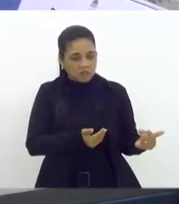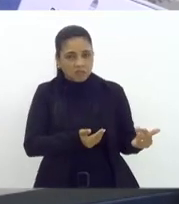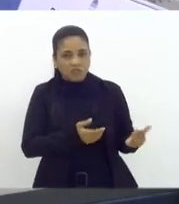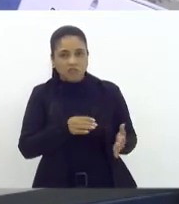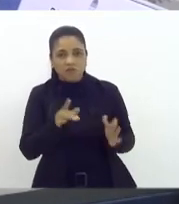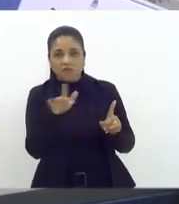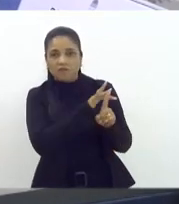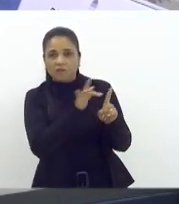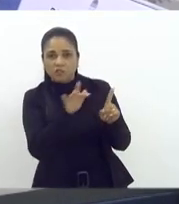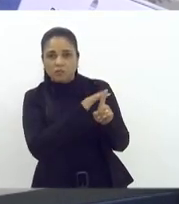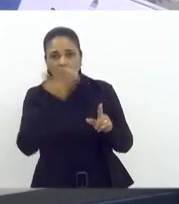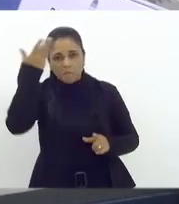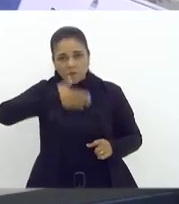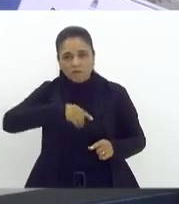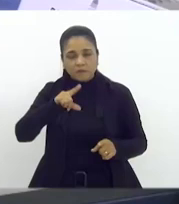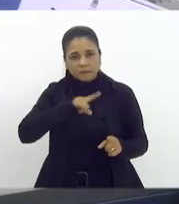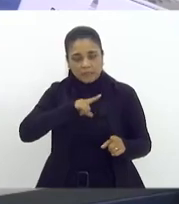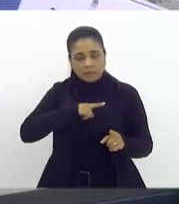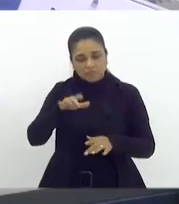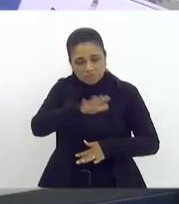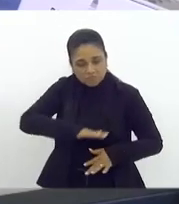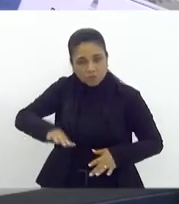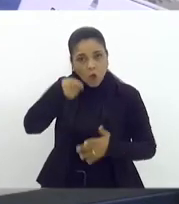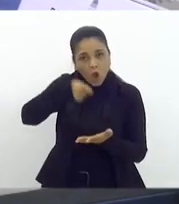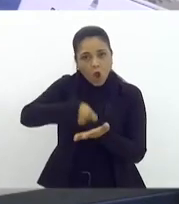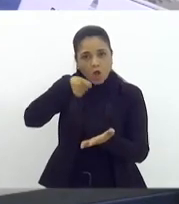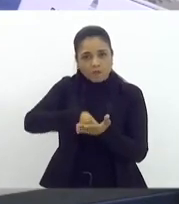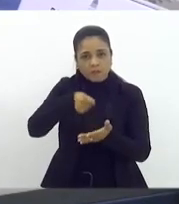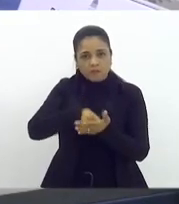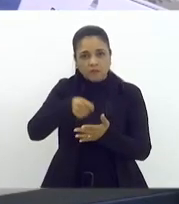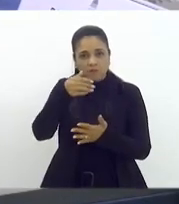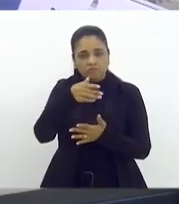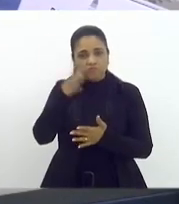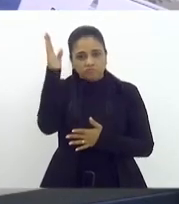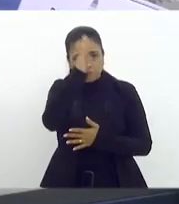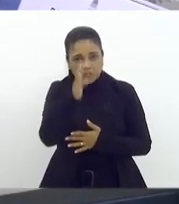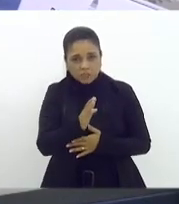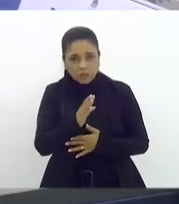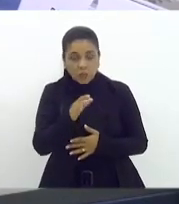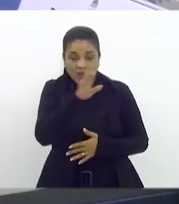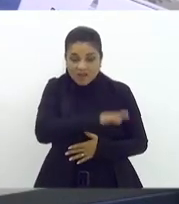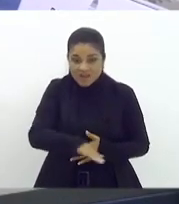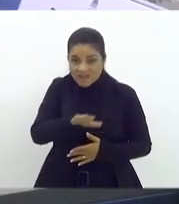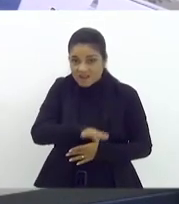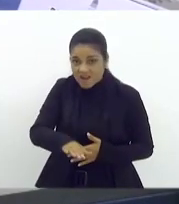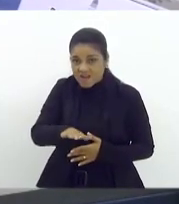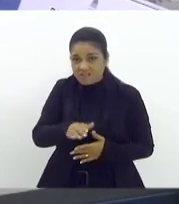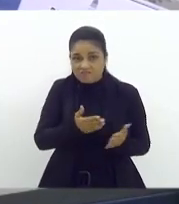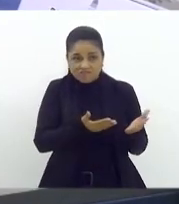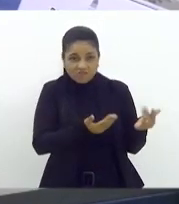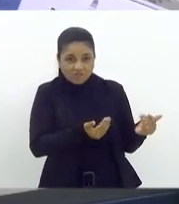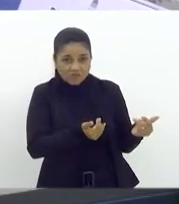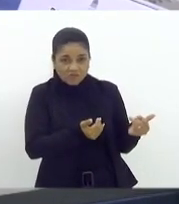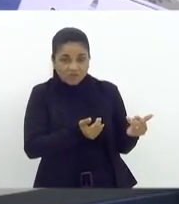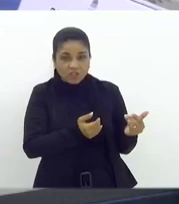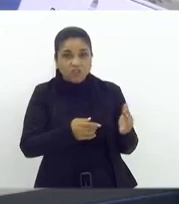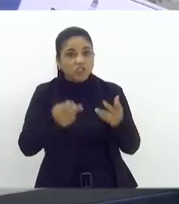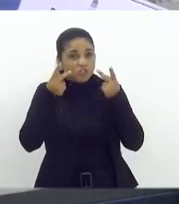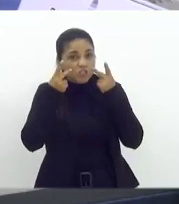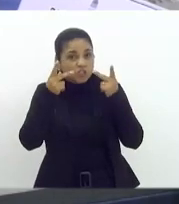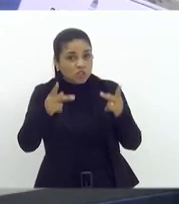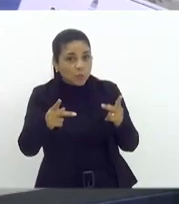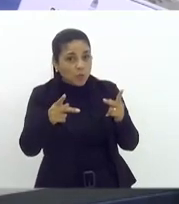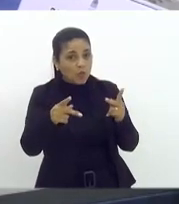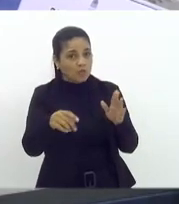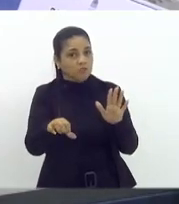é obrigação em todo o território Federal qualquer criança ou adolescente vítima ou testemunha de crime tem que